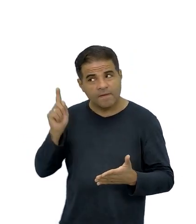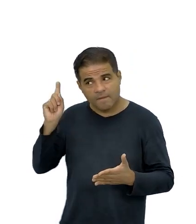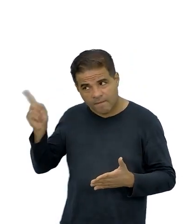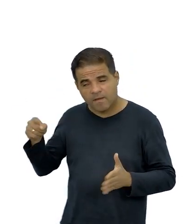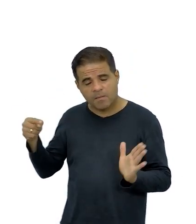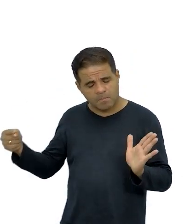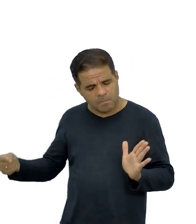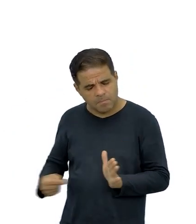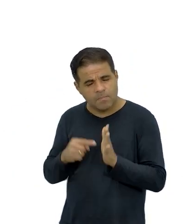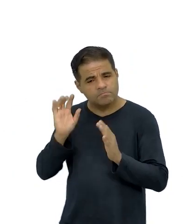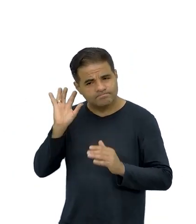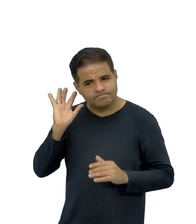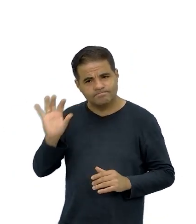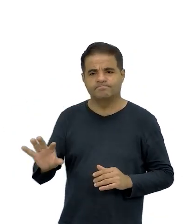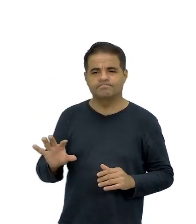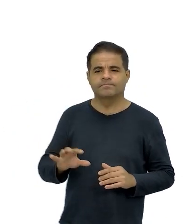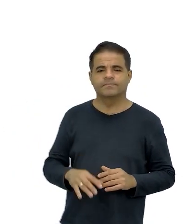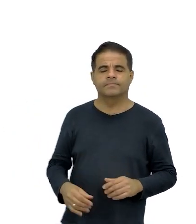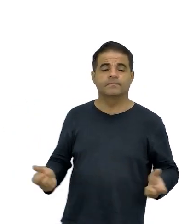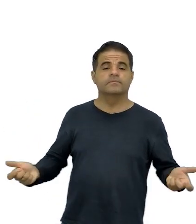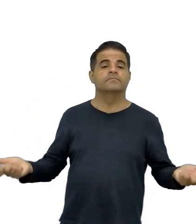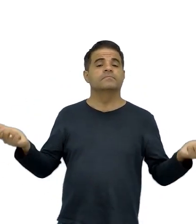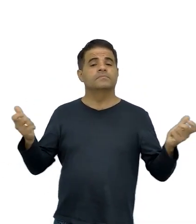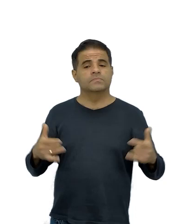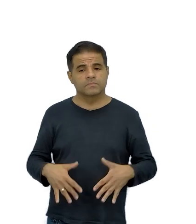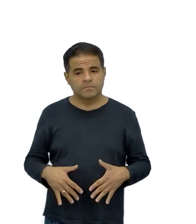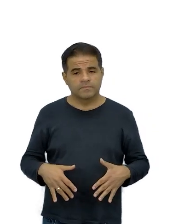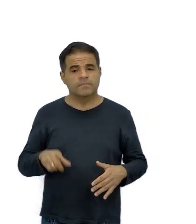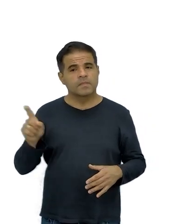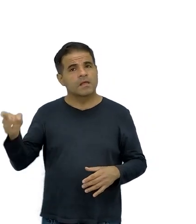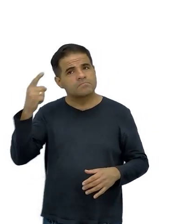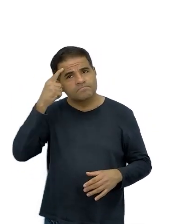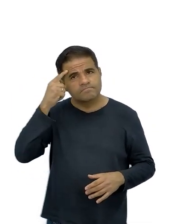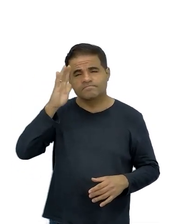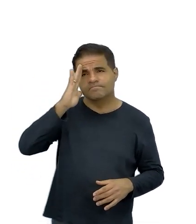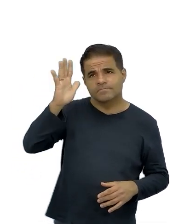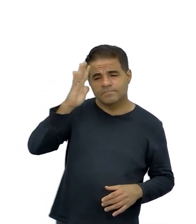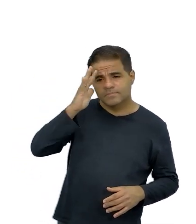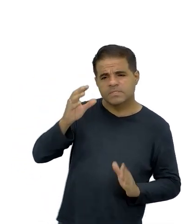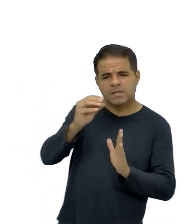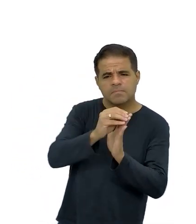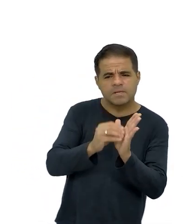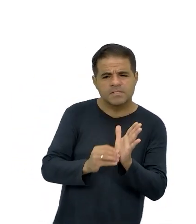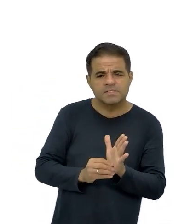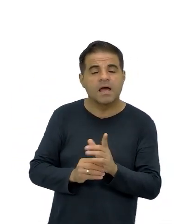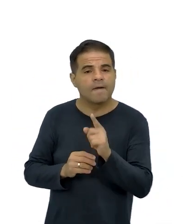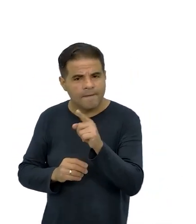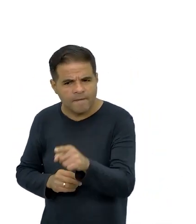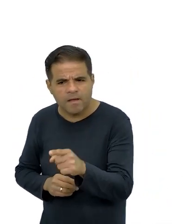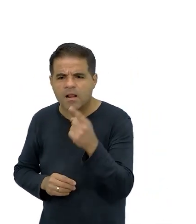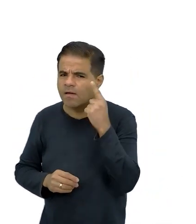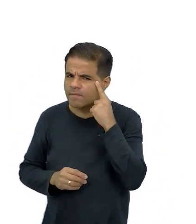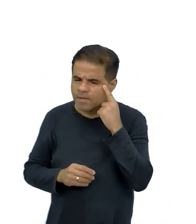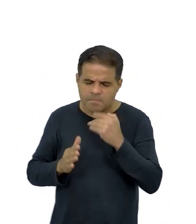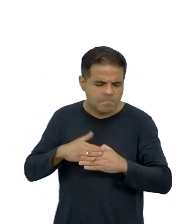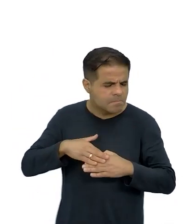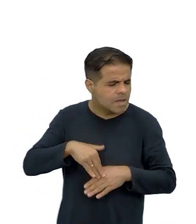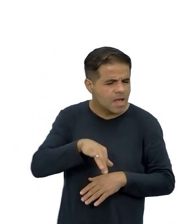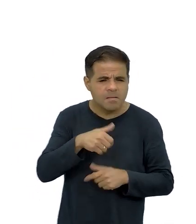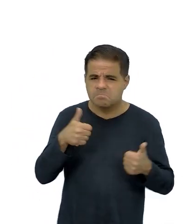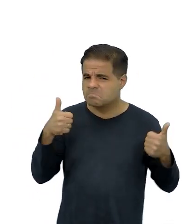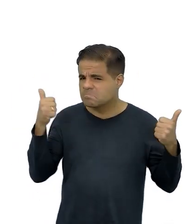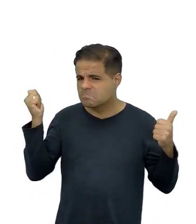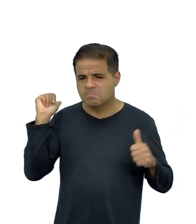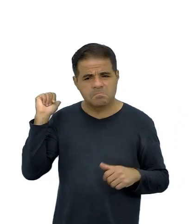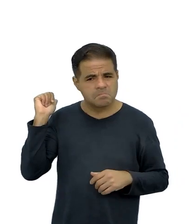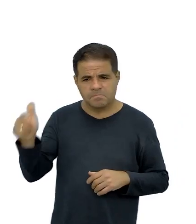daquele ponto. Dizer que deve pensar na pontuação que considerarem a mais adequada